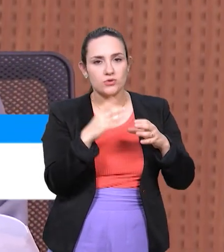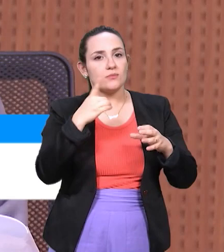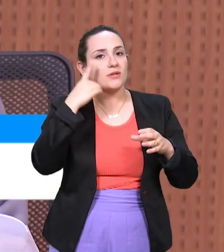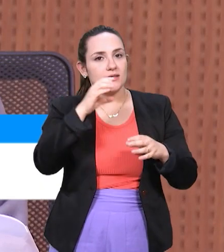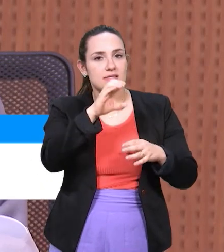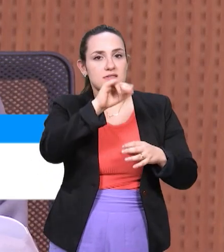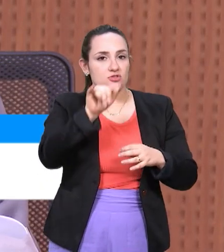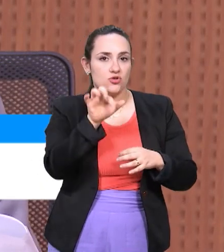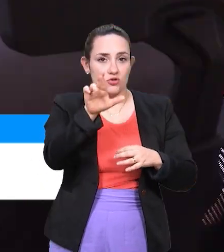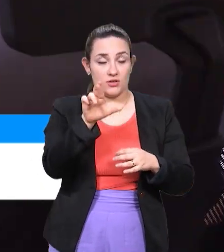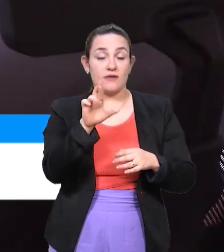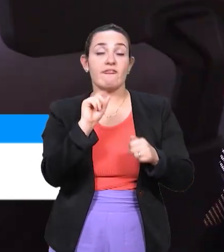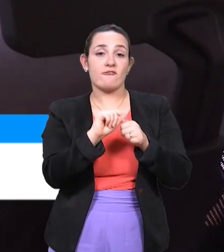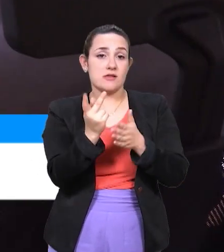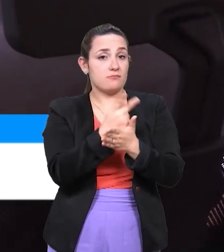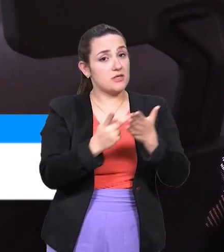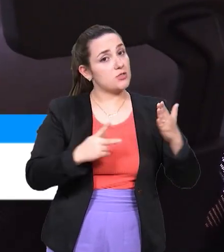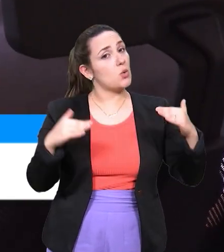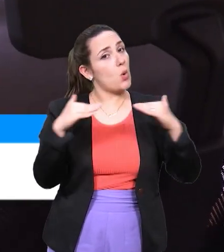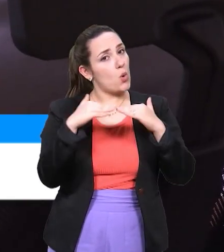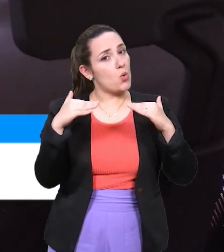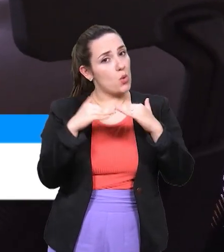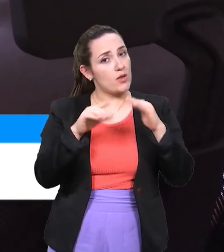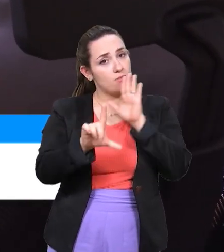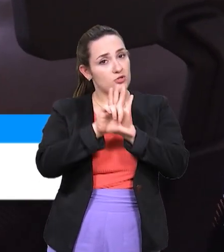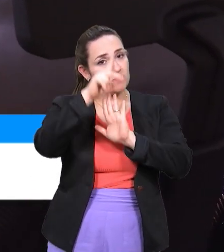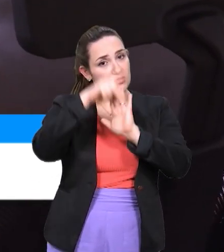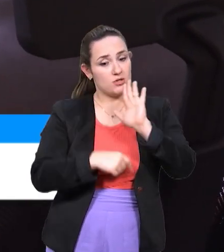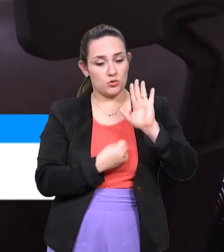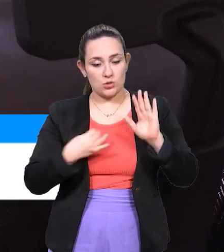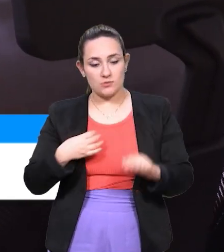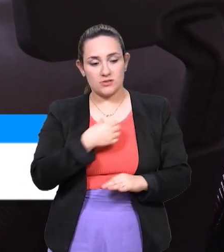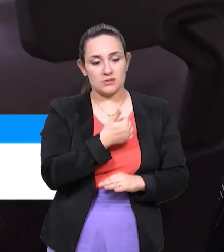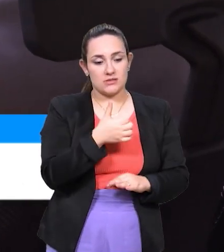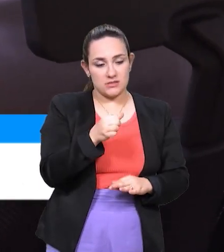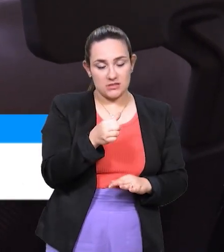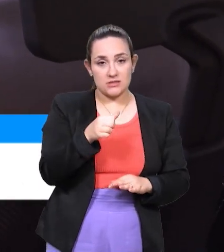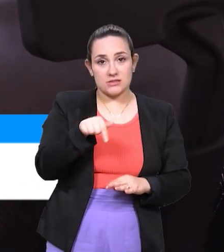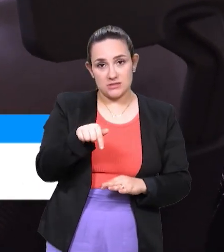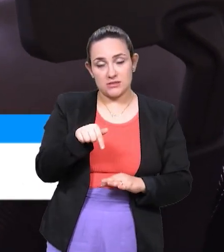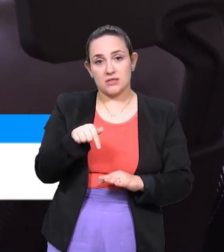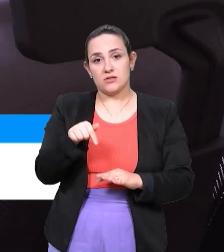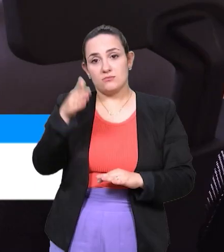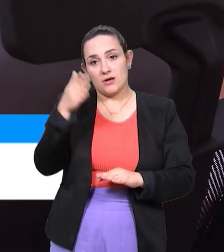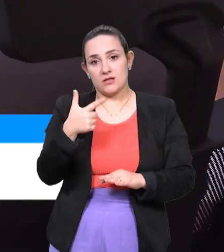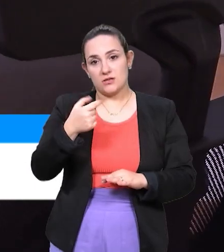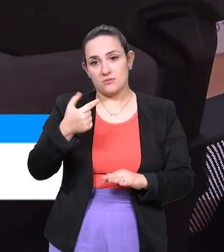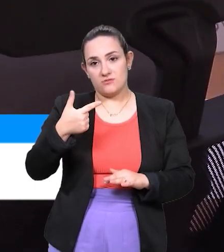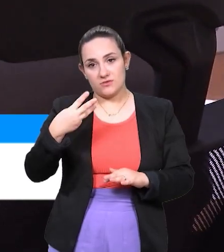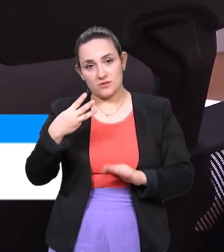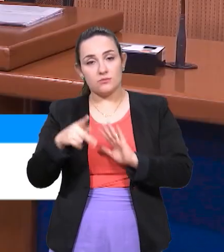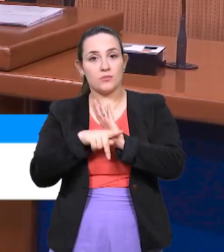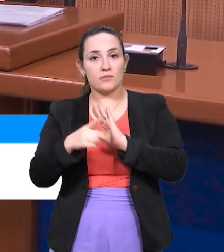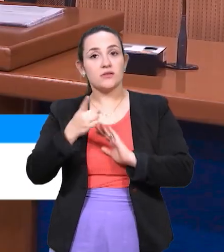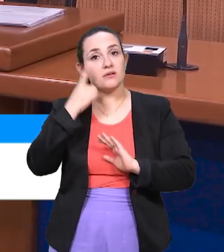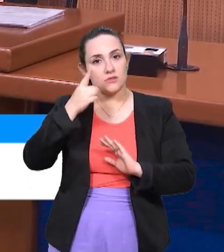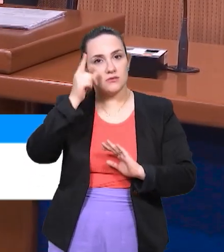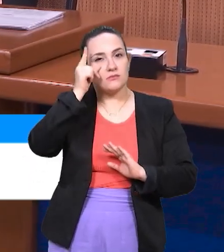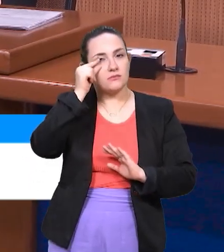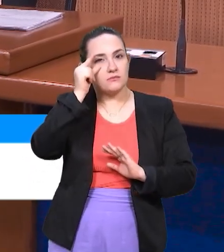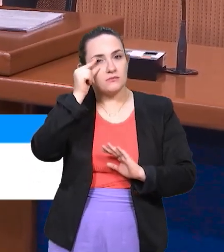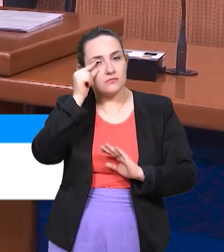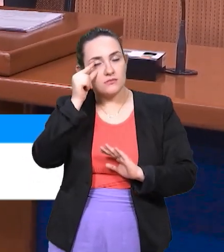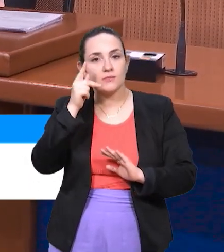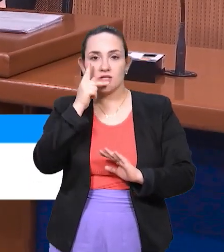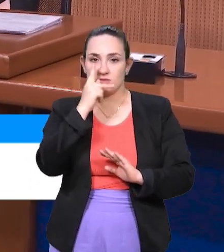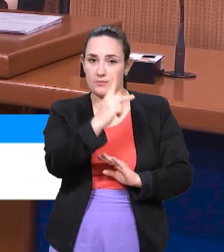Constituição, Justiça e Redação, emitiu parecer favorável ao projeto de lei 167 de 2023, de autoria do